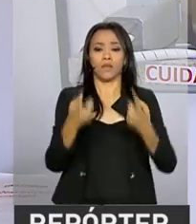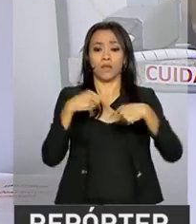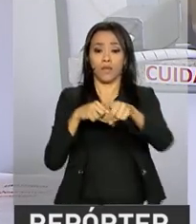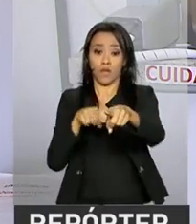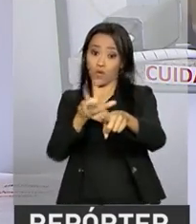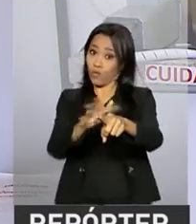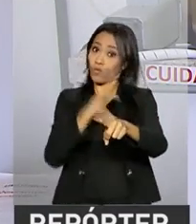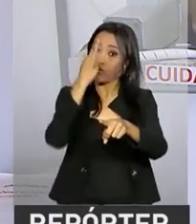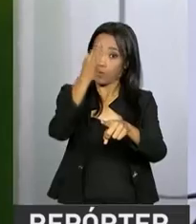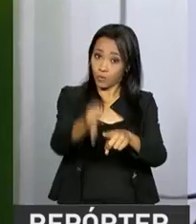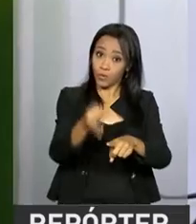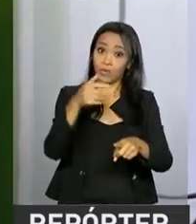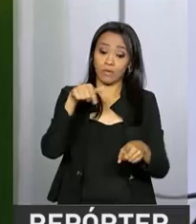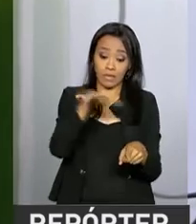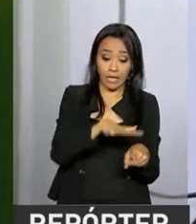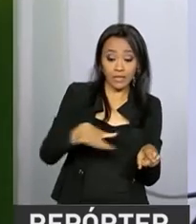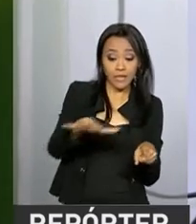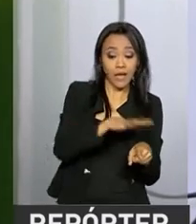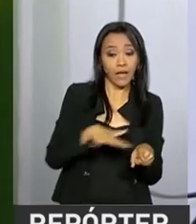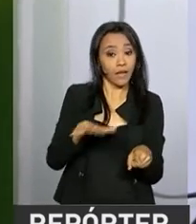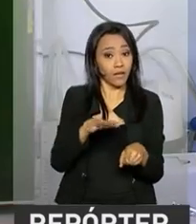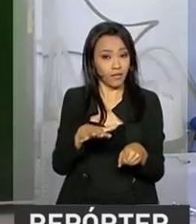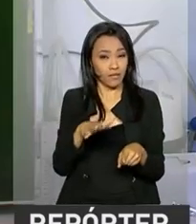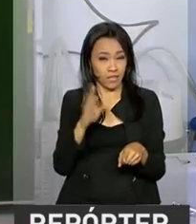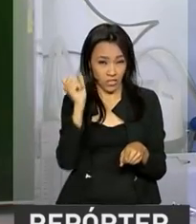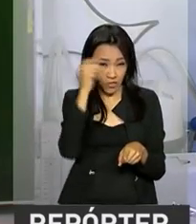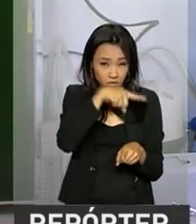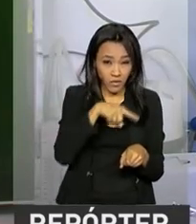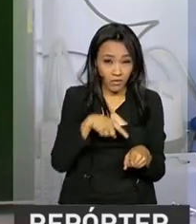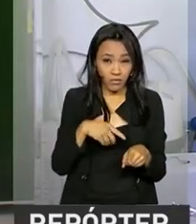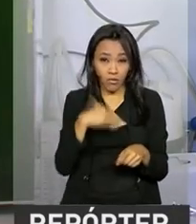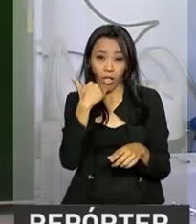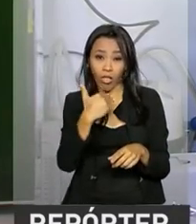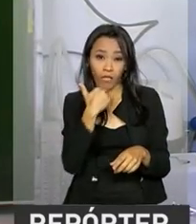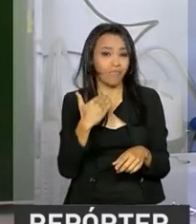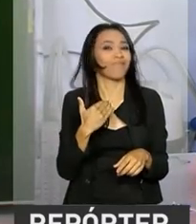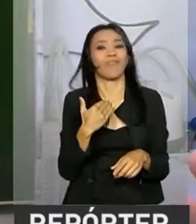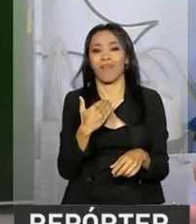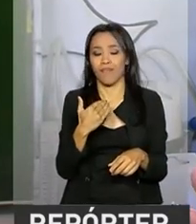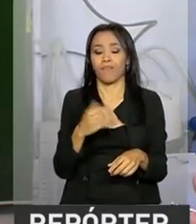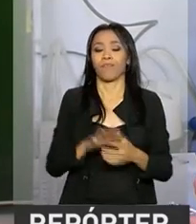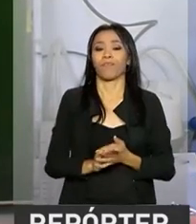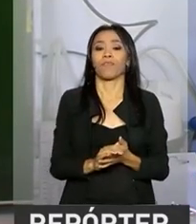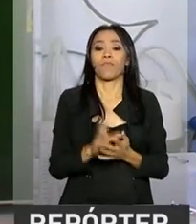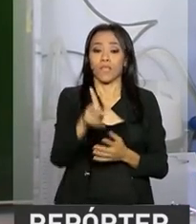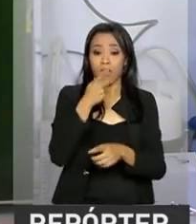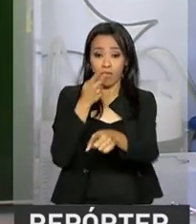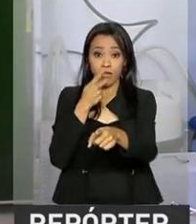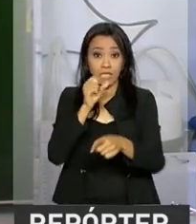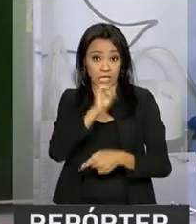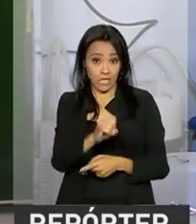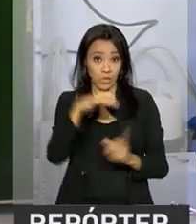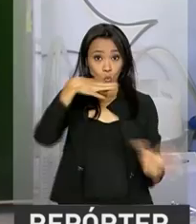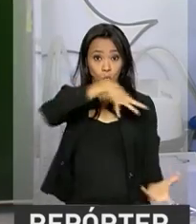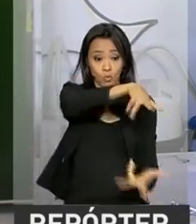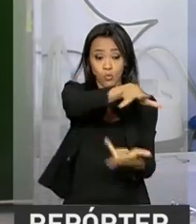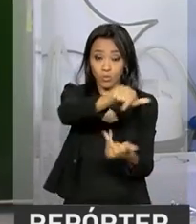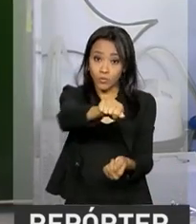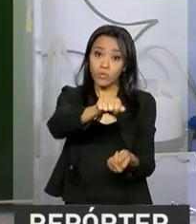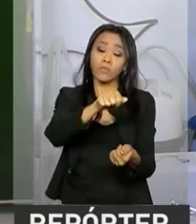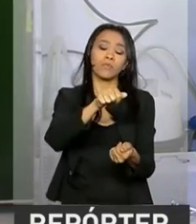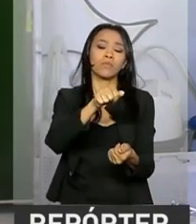o futuro das microalgas não tem nada de turvo. Se o mundo vai, de fato, ter uma